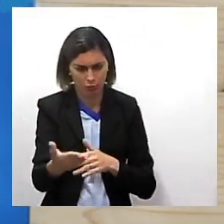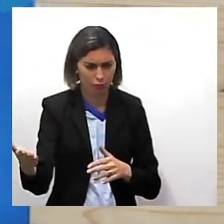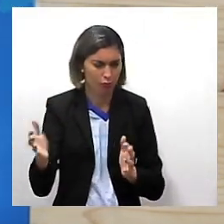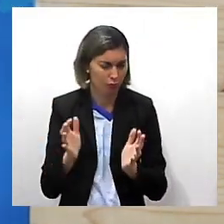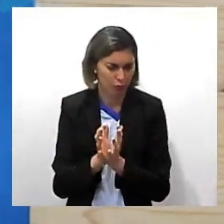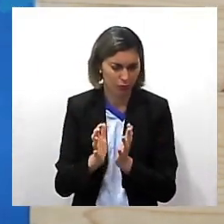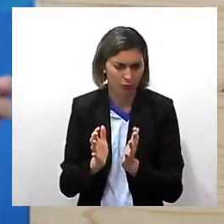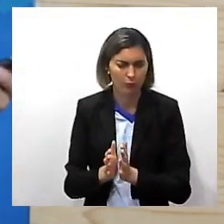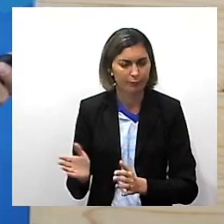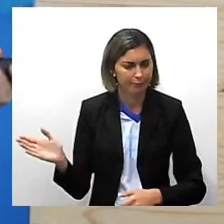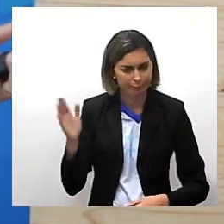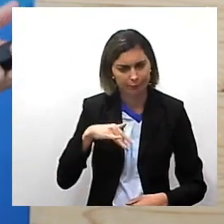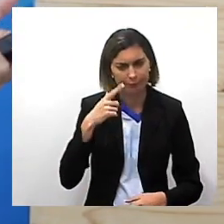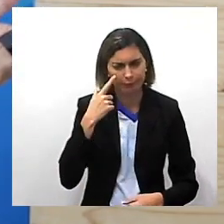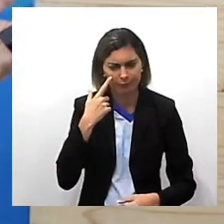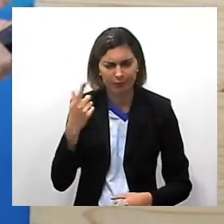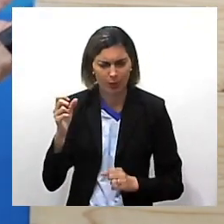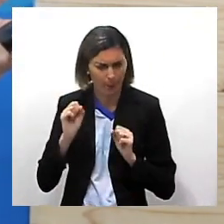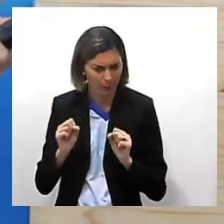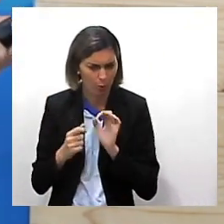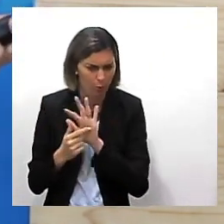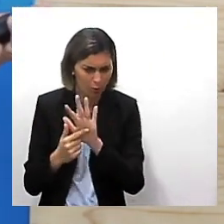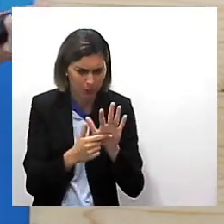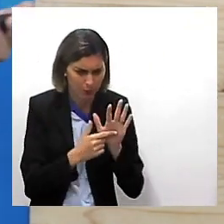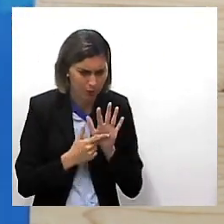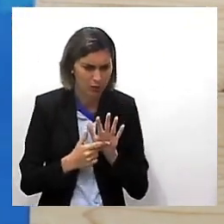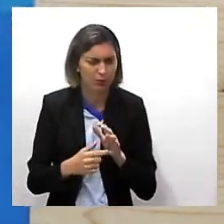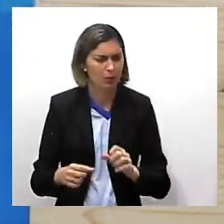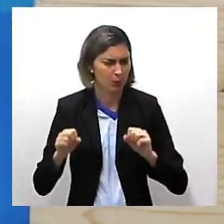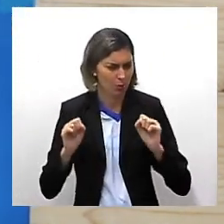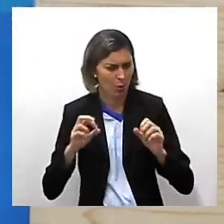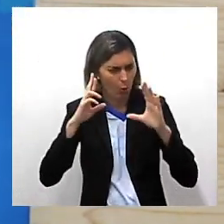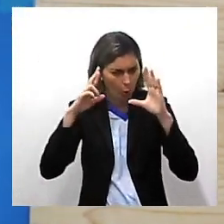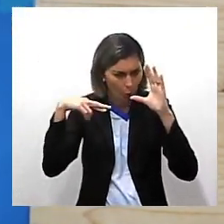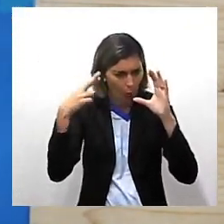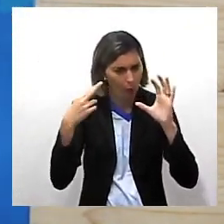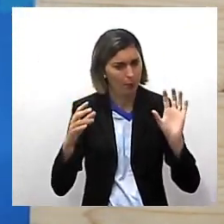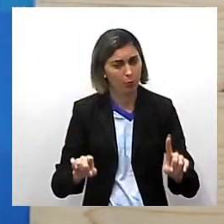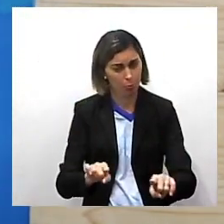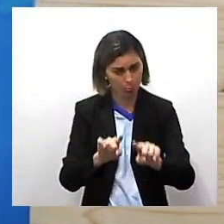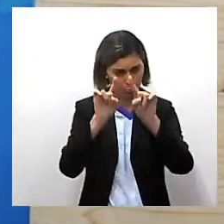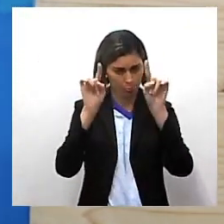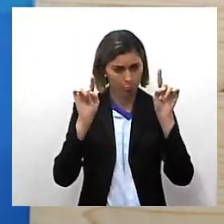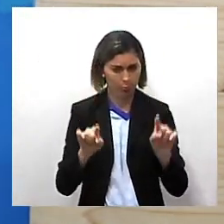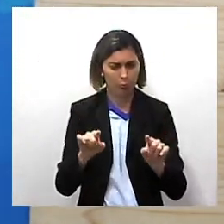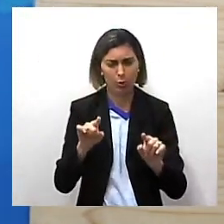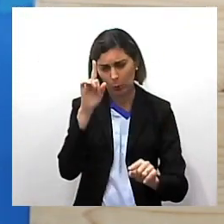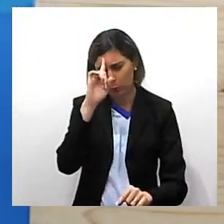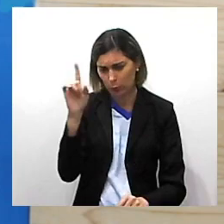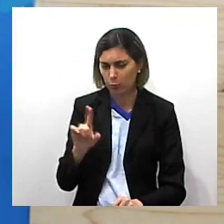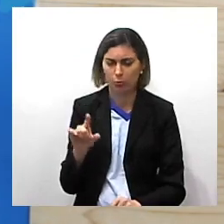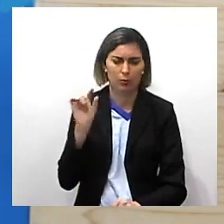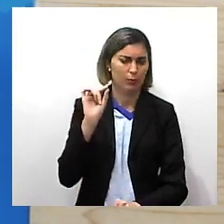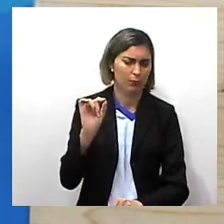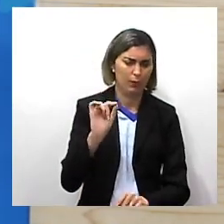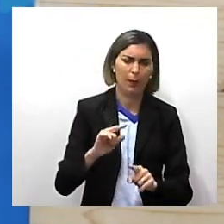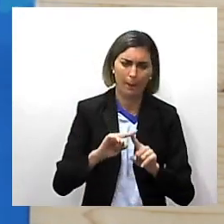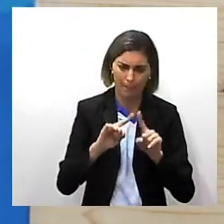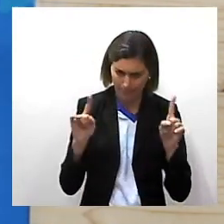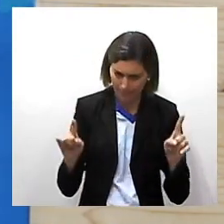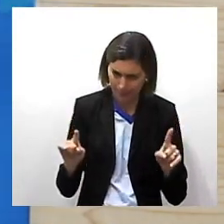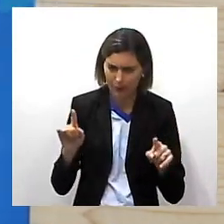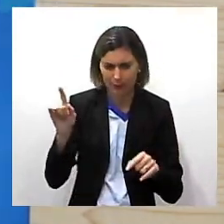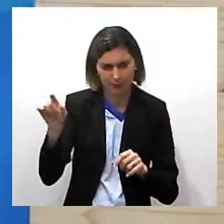equipe, beleza? Será que antes pode aparecer? Robertão é um incógnita, ninguém sabe quem é. Mas antes pode